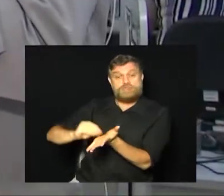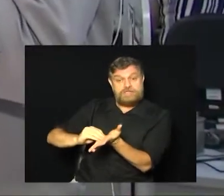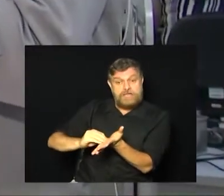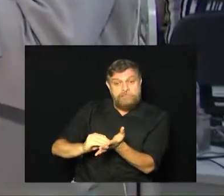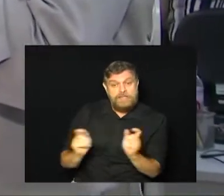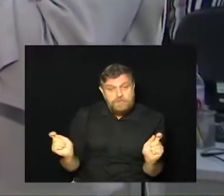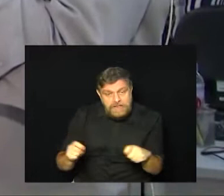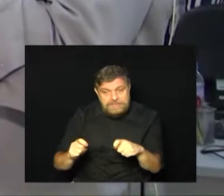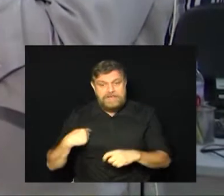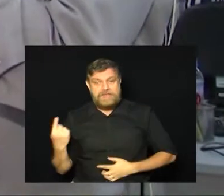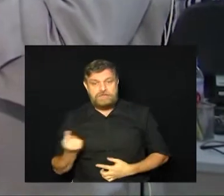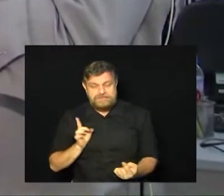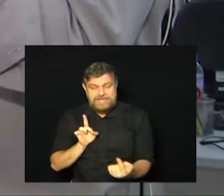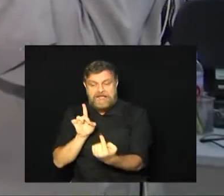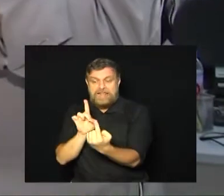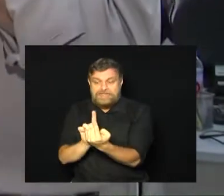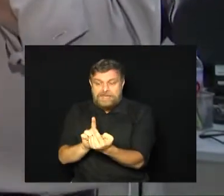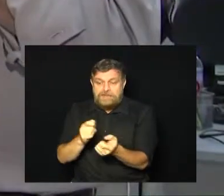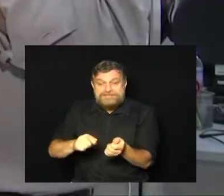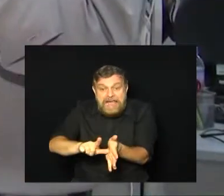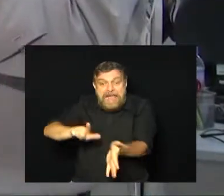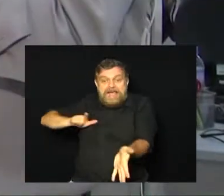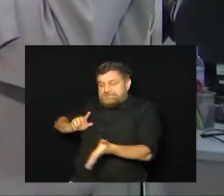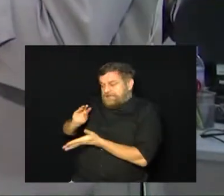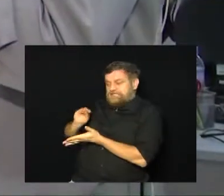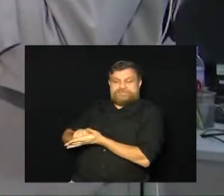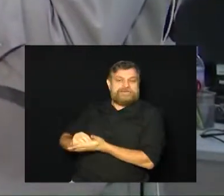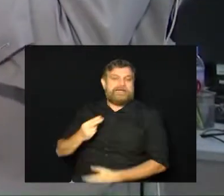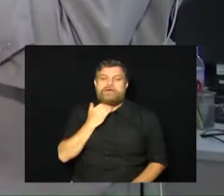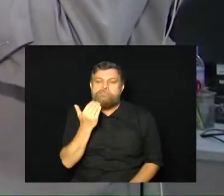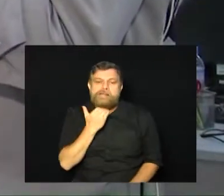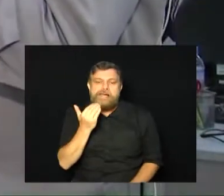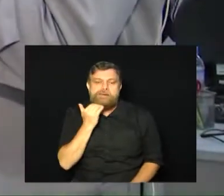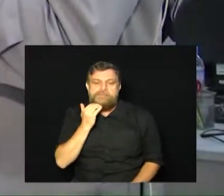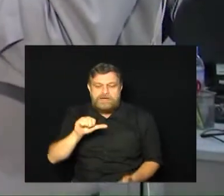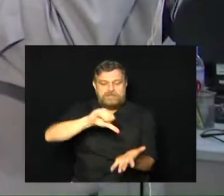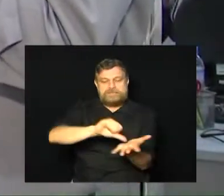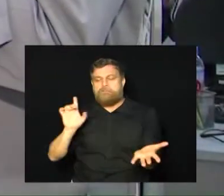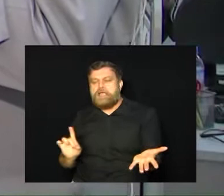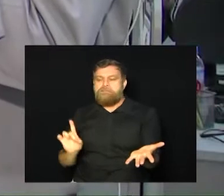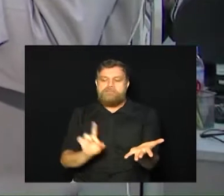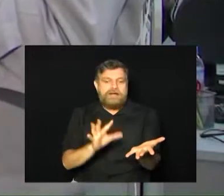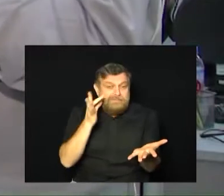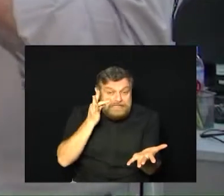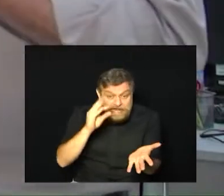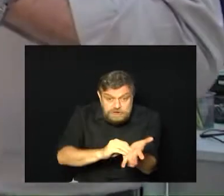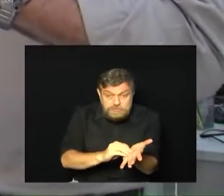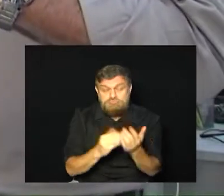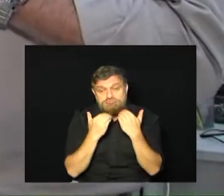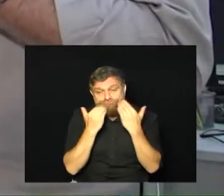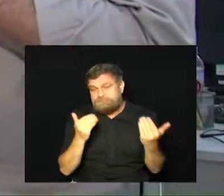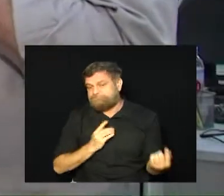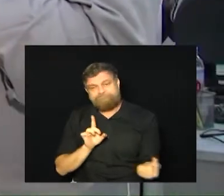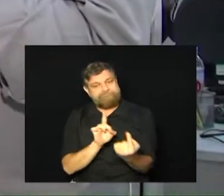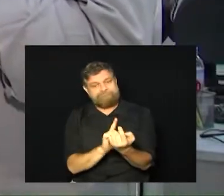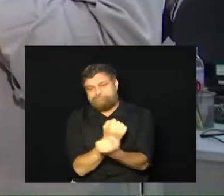nós só atendemos através de agendamento. Então, não adianta a pessoa vir até o CEPAT sem ter agendamento, ela não vai ser